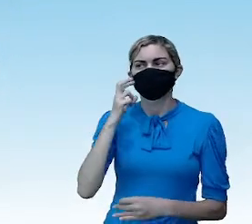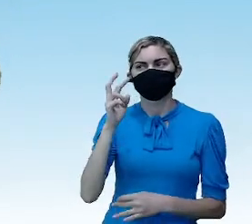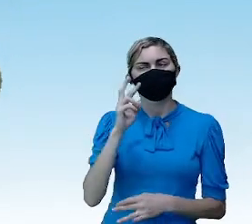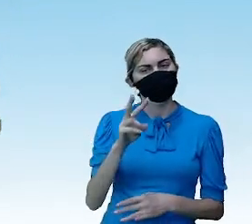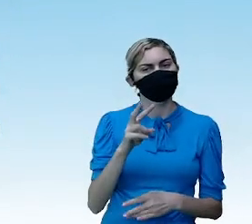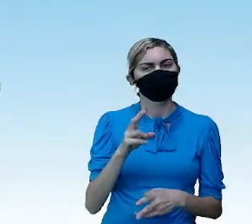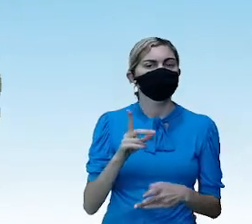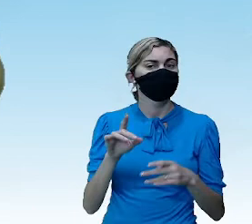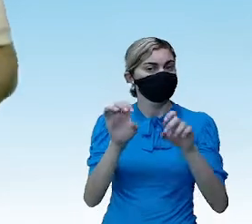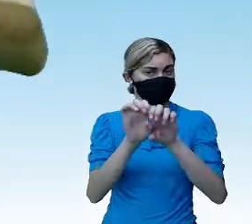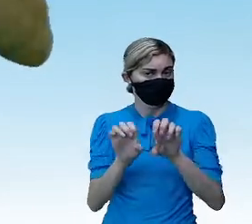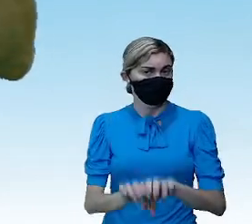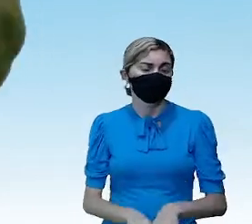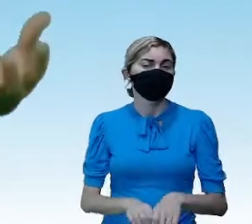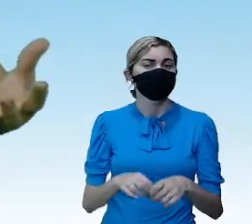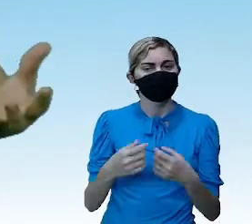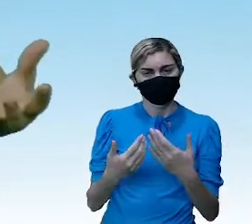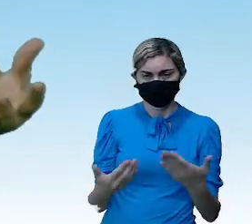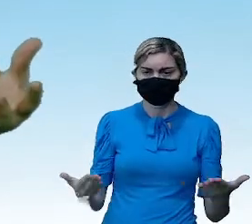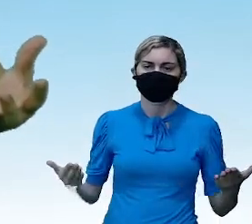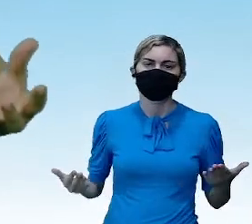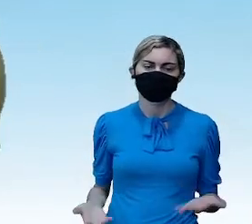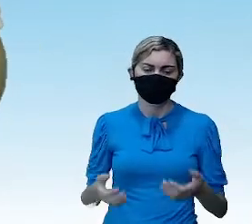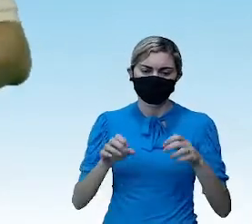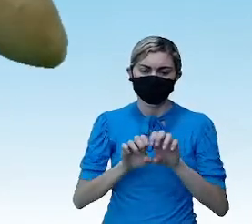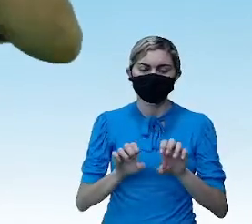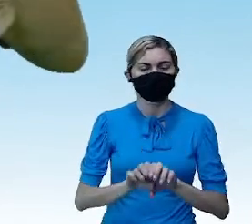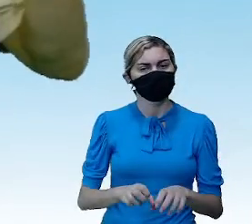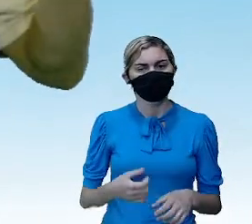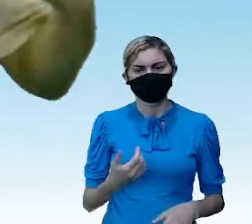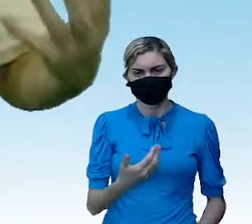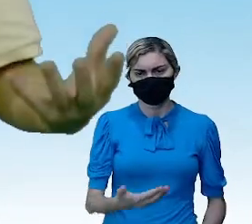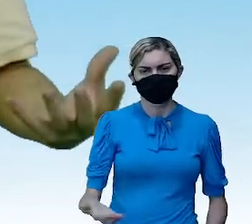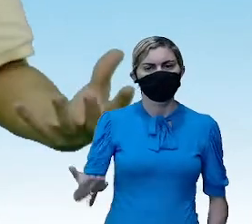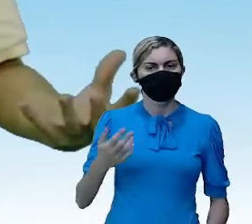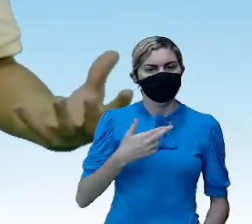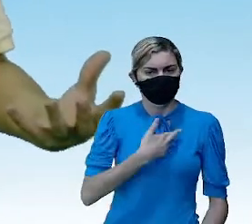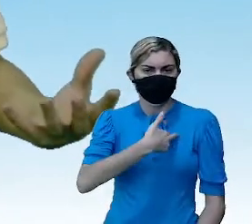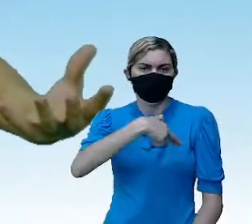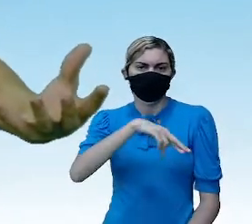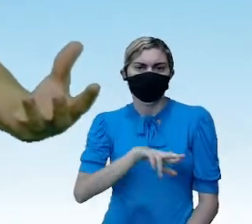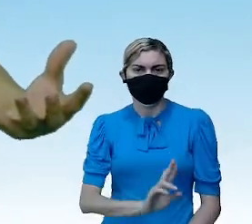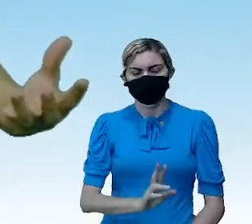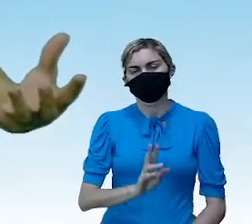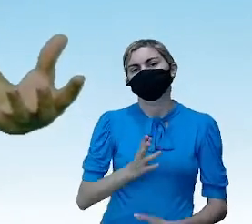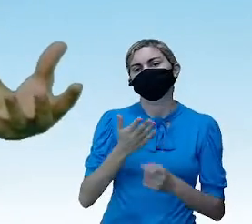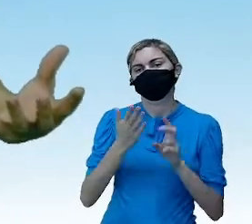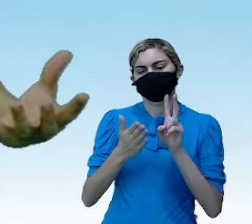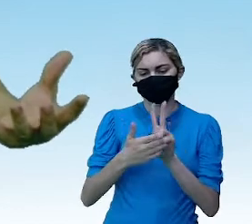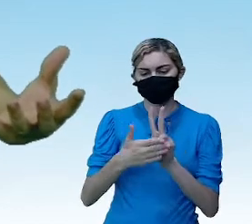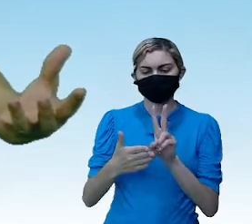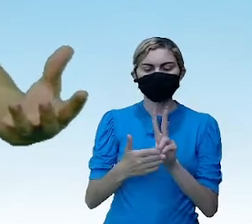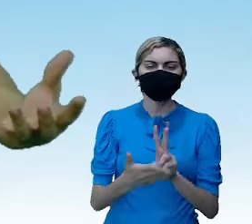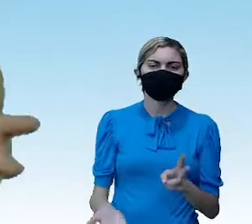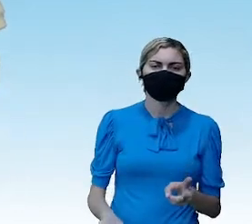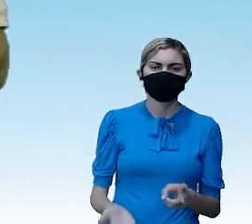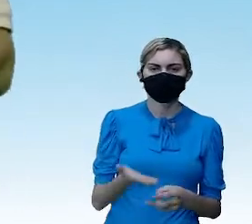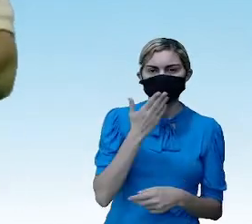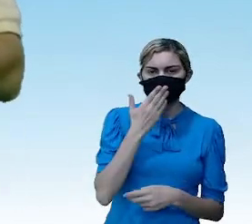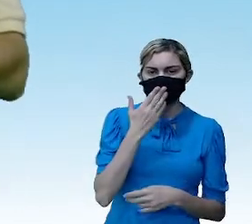as estruturas, aliás, a estrutura das religiões indígenas são marcadas